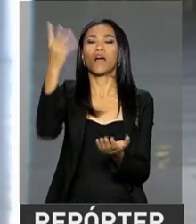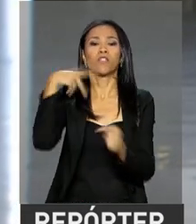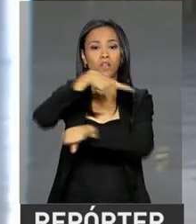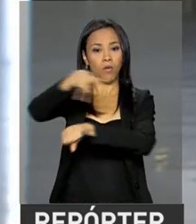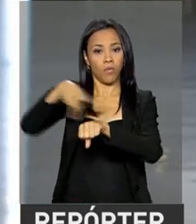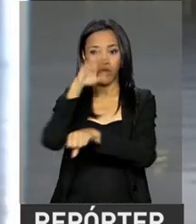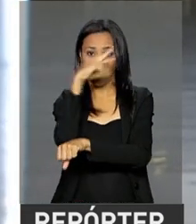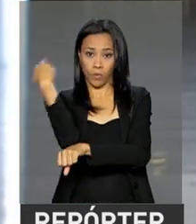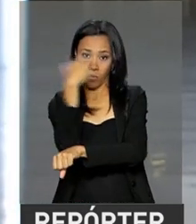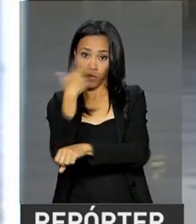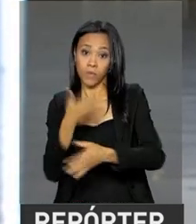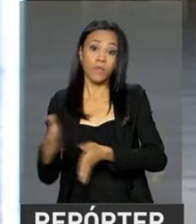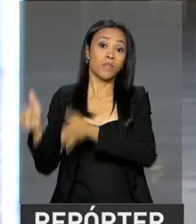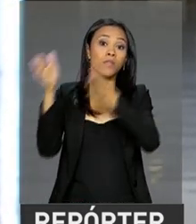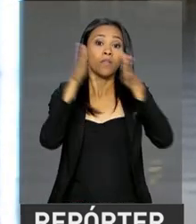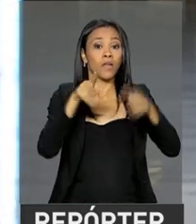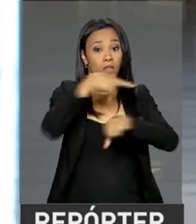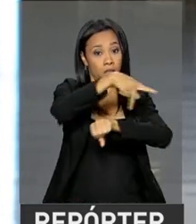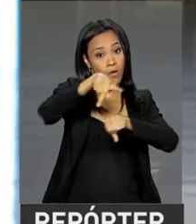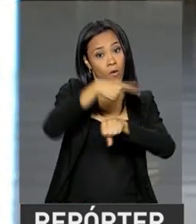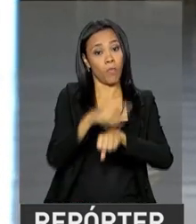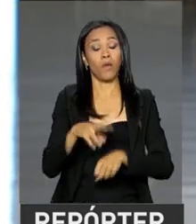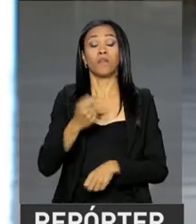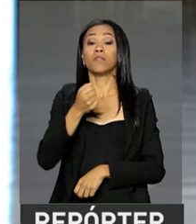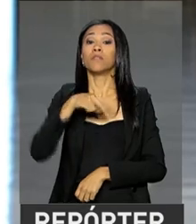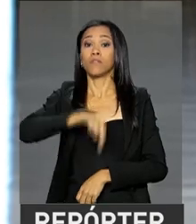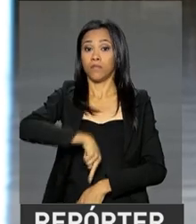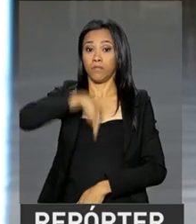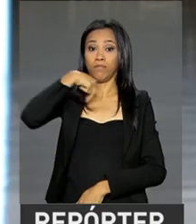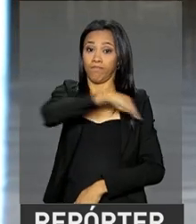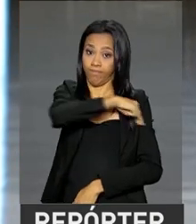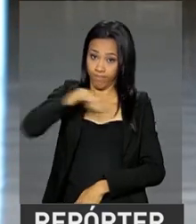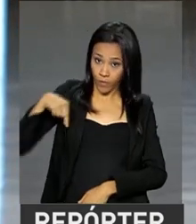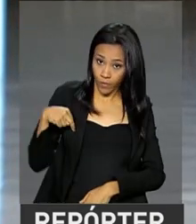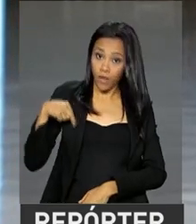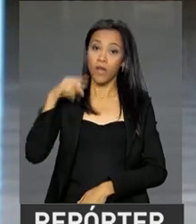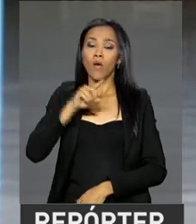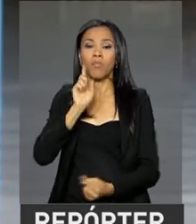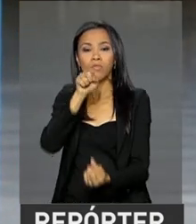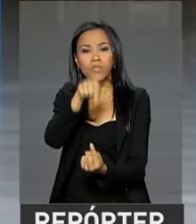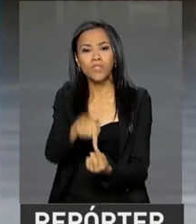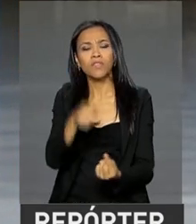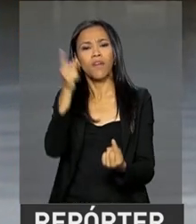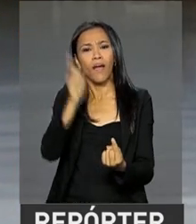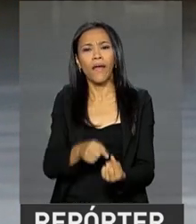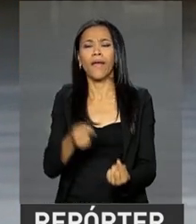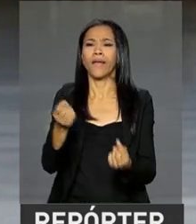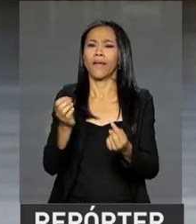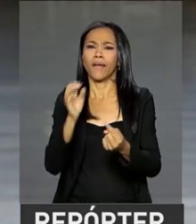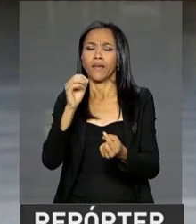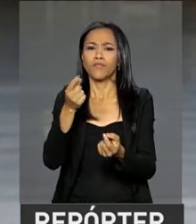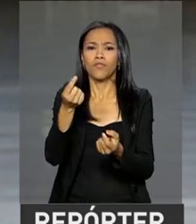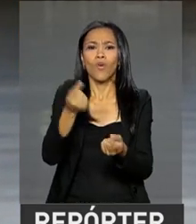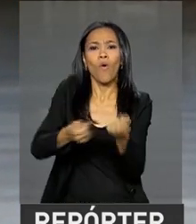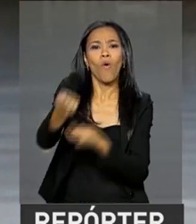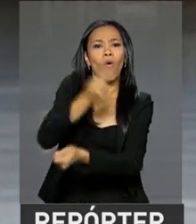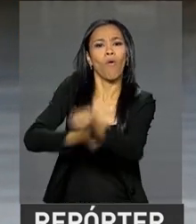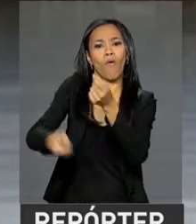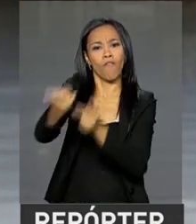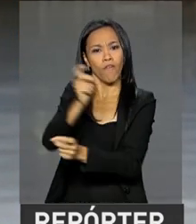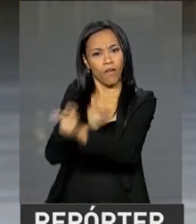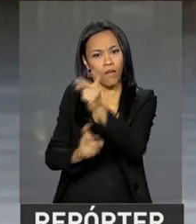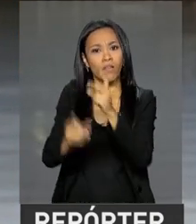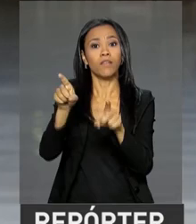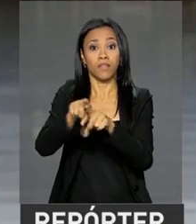Noruega onde ele deve promover aí oportunidades para aumento do Comércio e dos investimentos entre o Brasil e esses